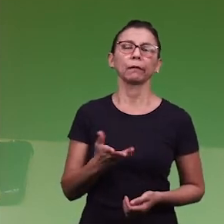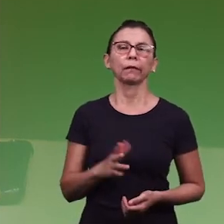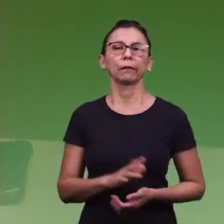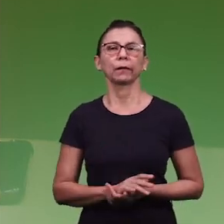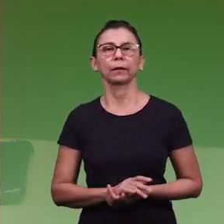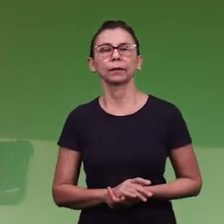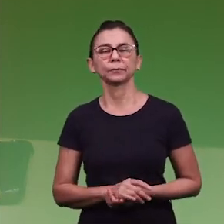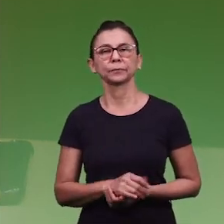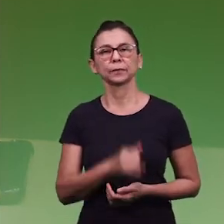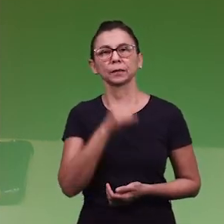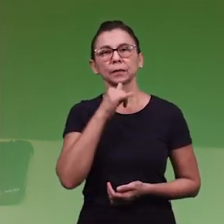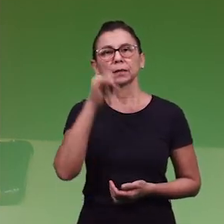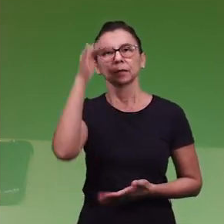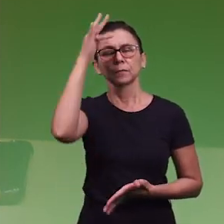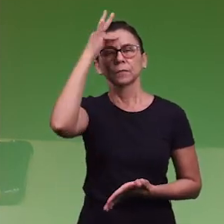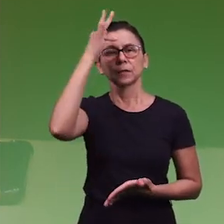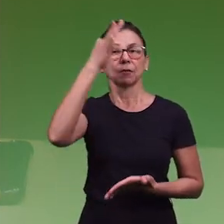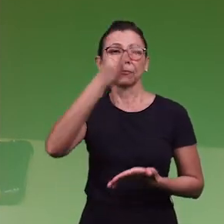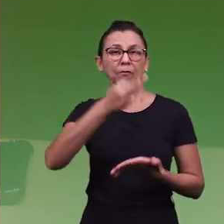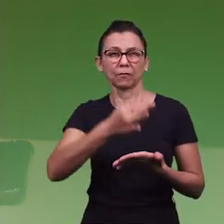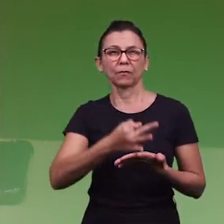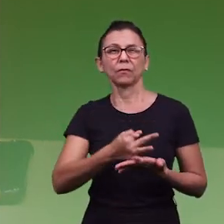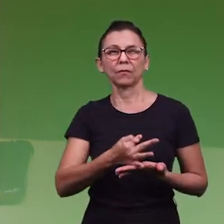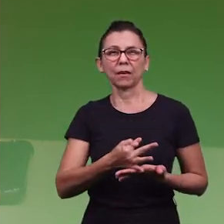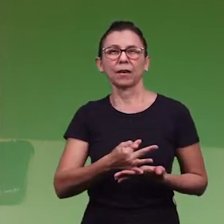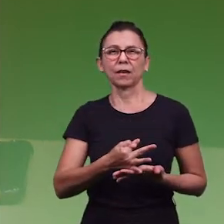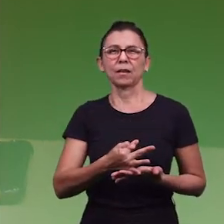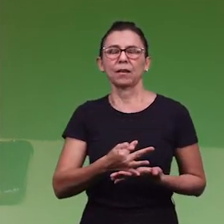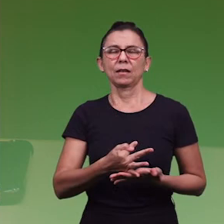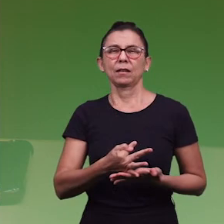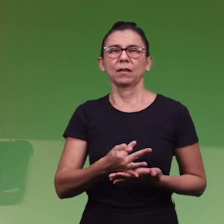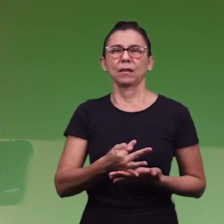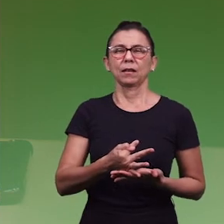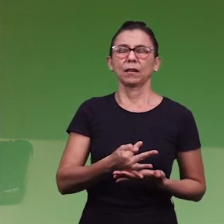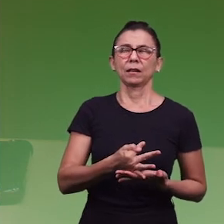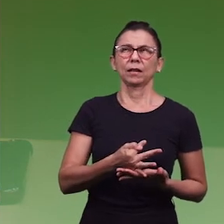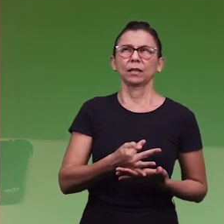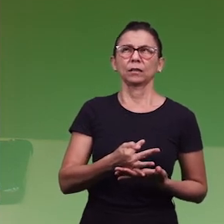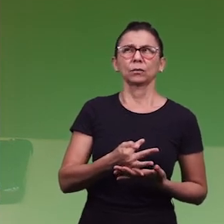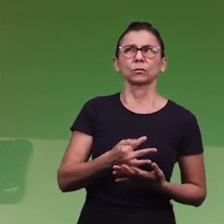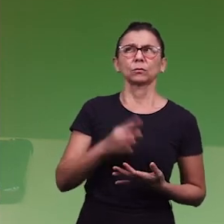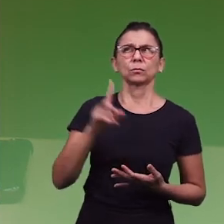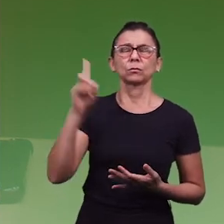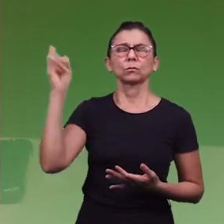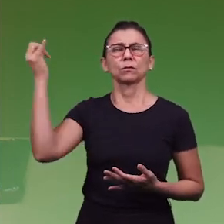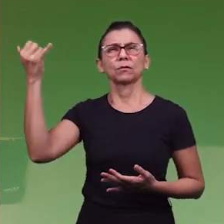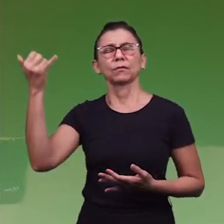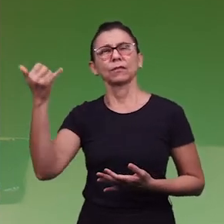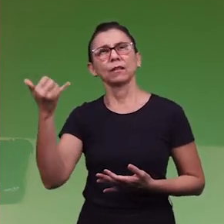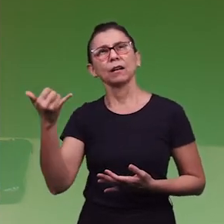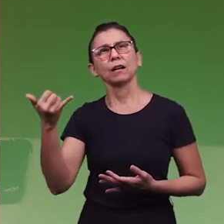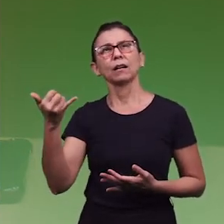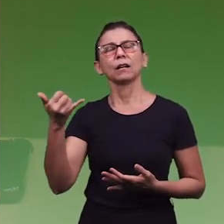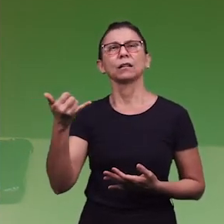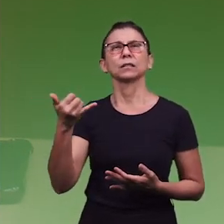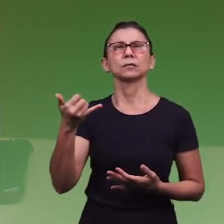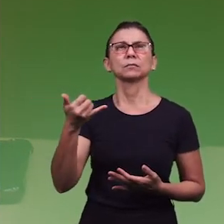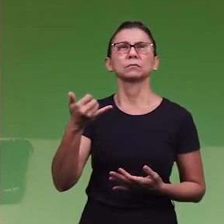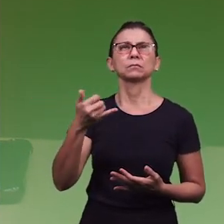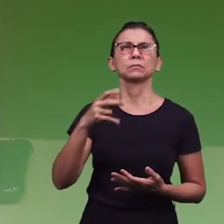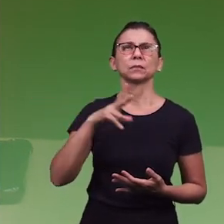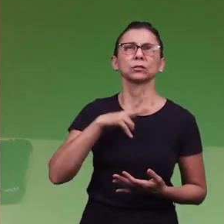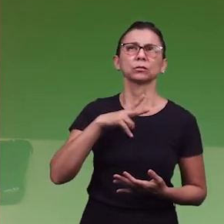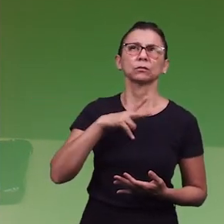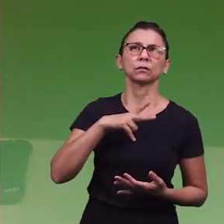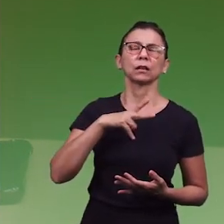para a nossa fé do que no momento em que o Senhor nos fala. O Senhor fala sobre a nossa vida, o nosso futuro,